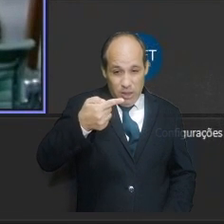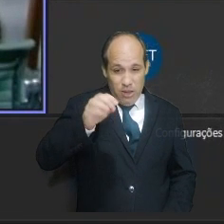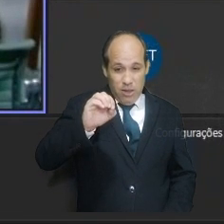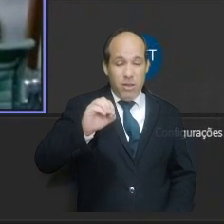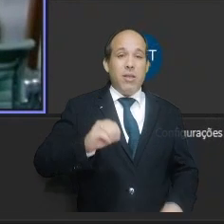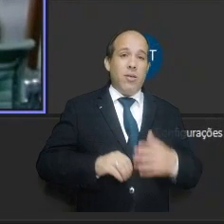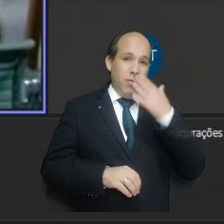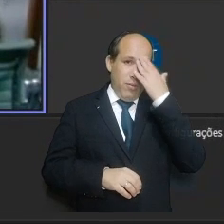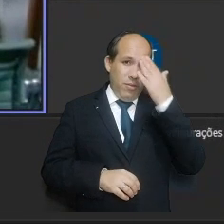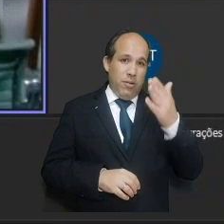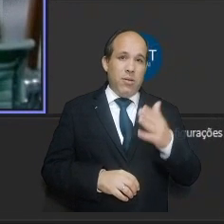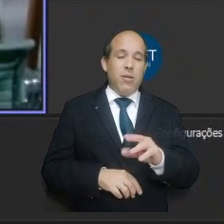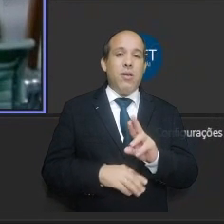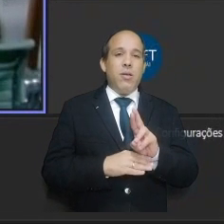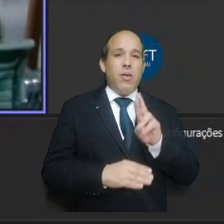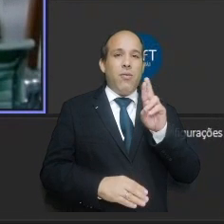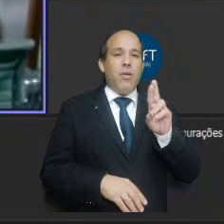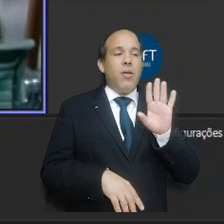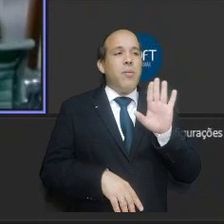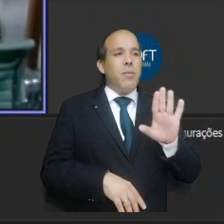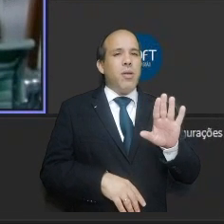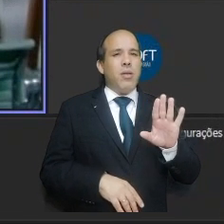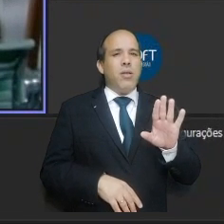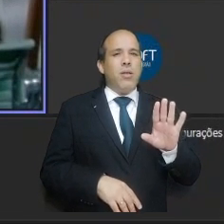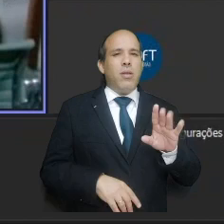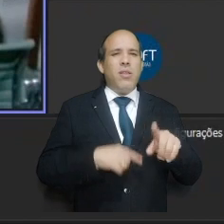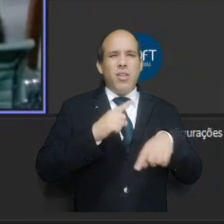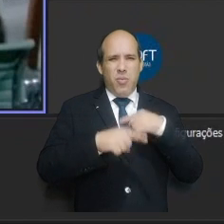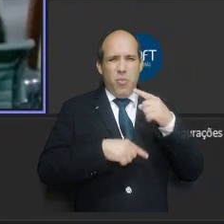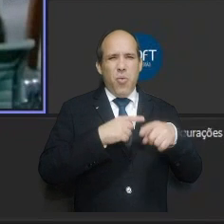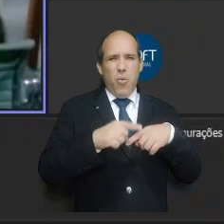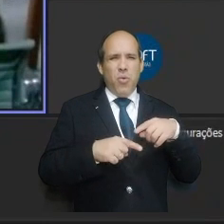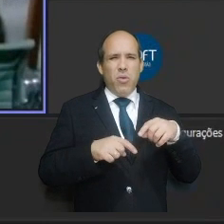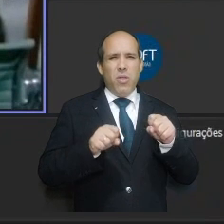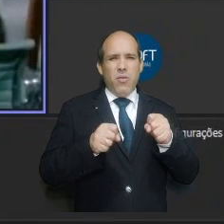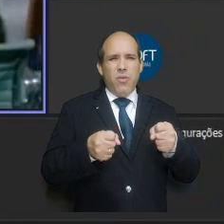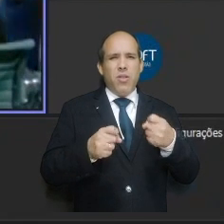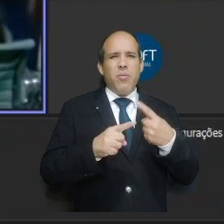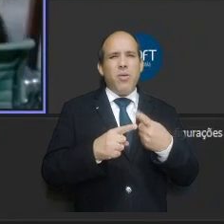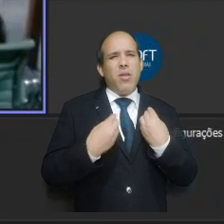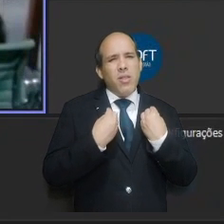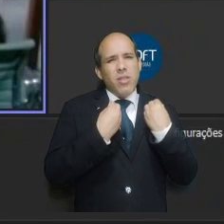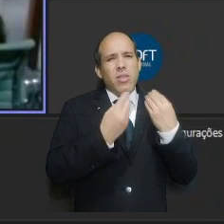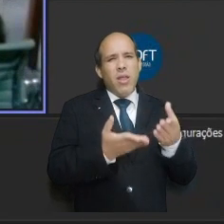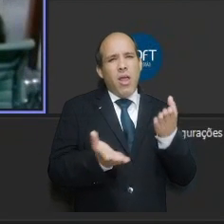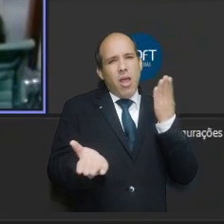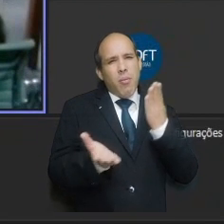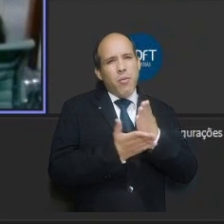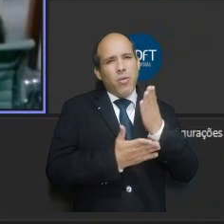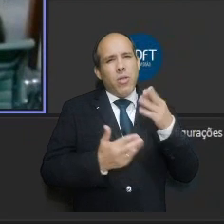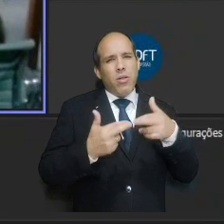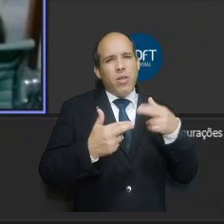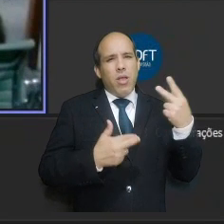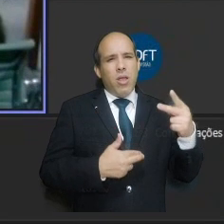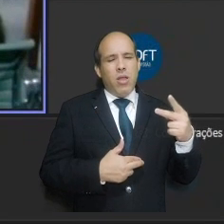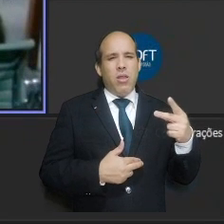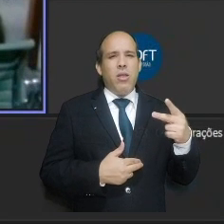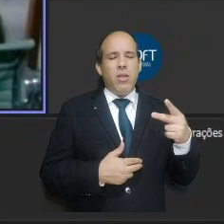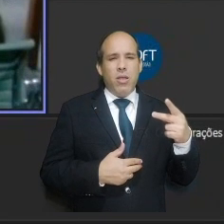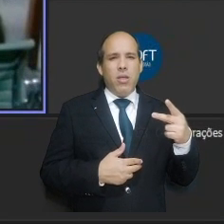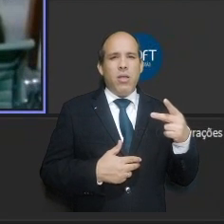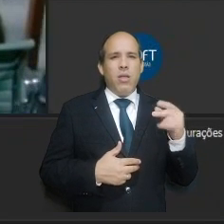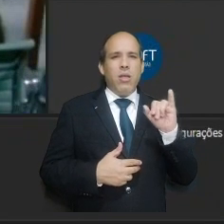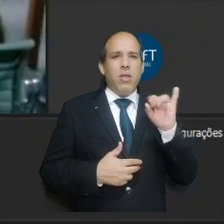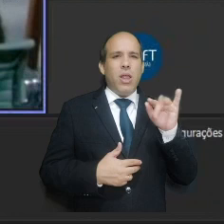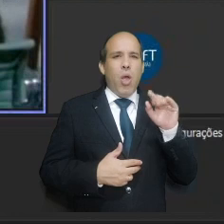36370. Agradeço. Presidente, eu gostaria de ouvir o doutor Rafael, mas vamos ficar para uma outra oportunidade, porque eu estou dando provimento ao recurso do Banco